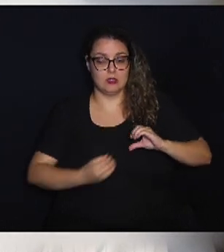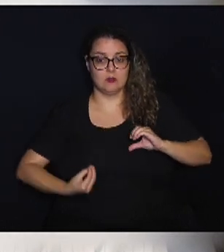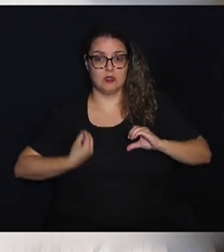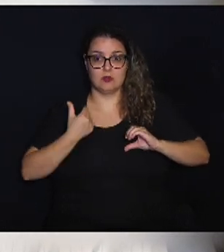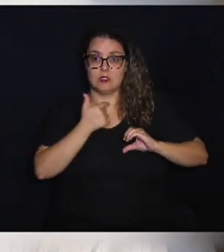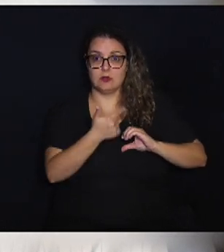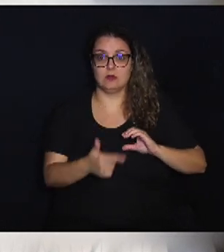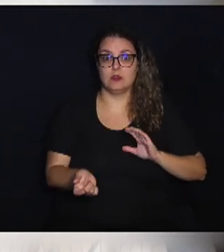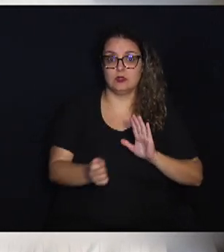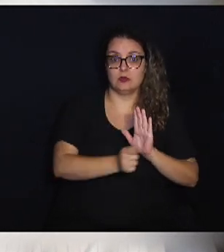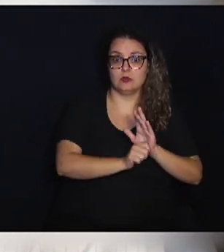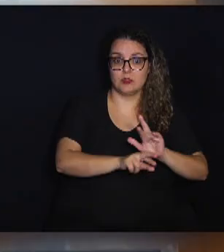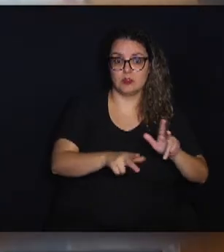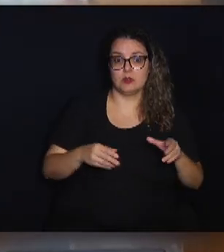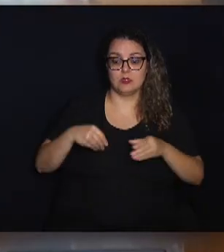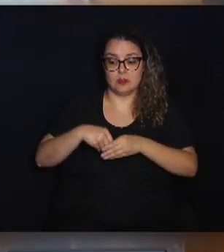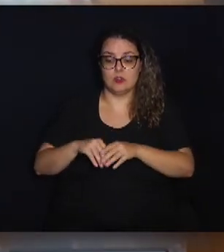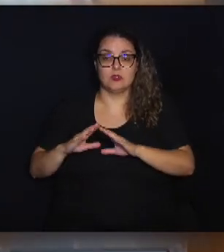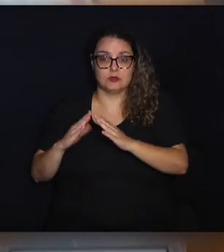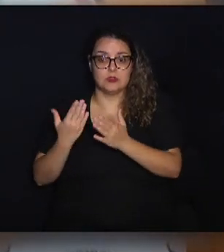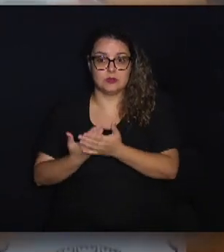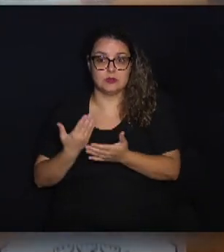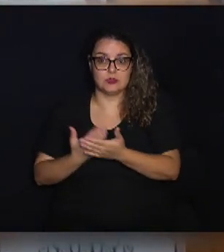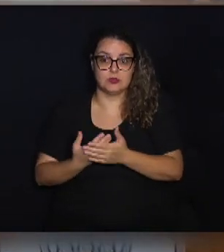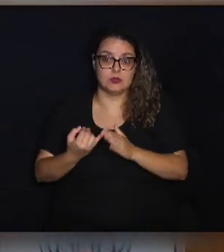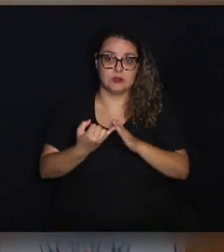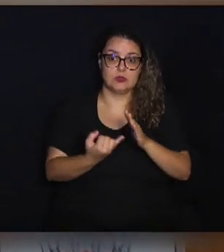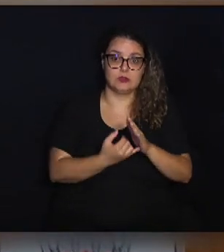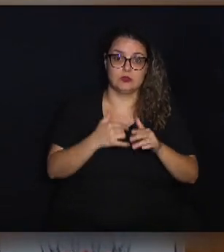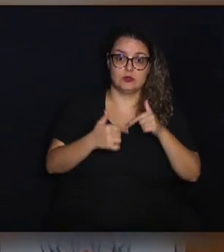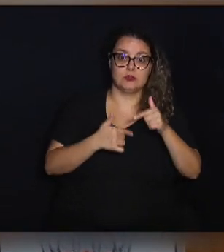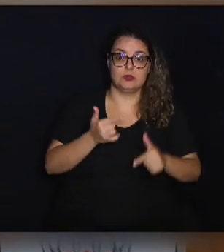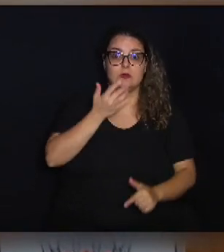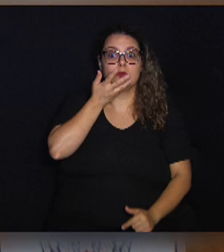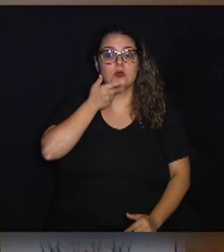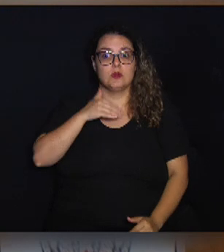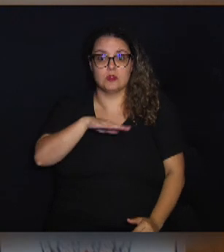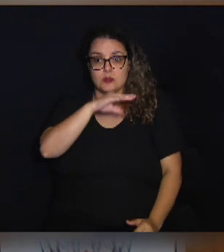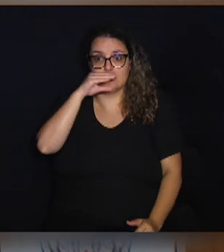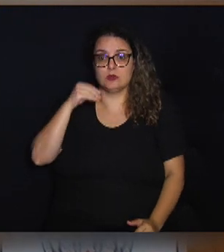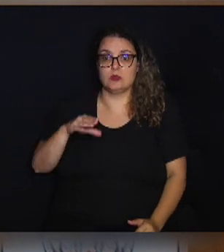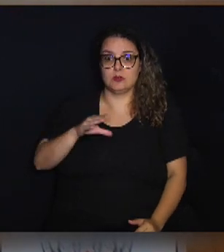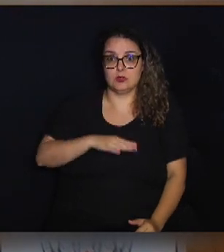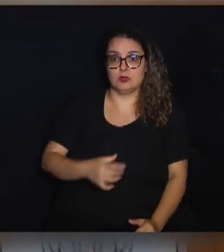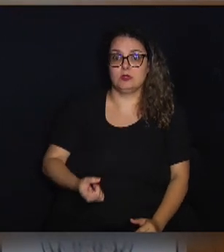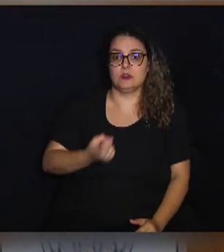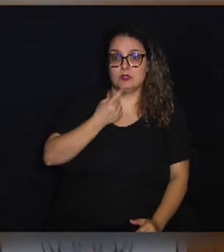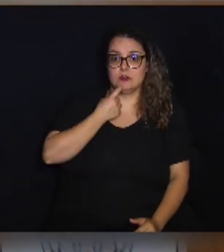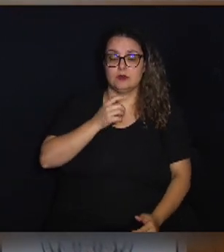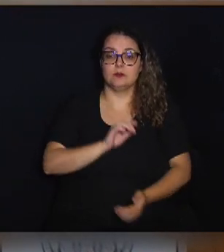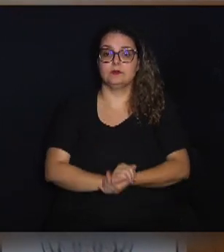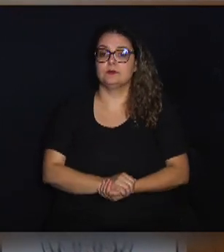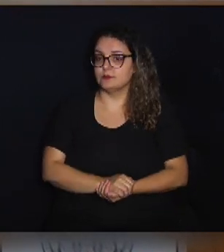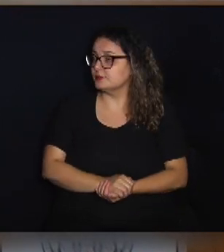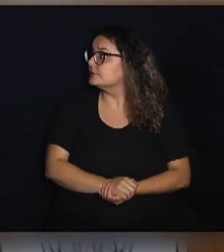Drogas, nas escolas e entidades que trabalham com crianças e adolescentes na cidade de Campinas.